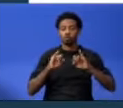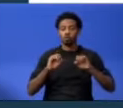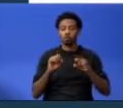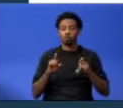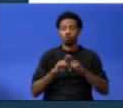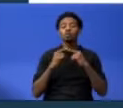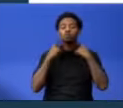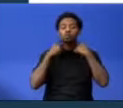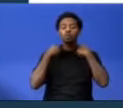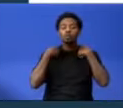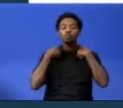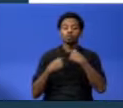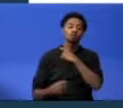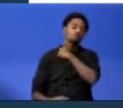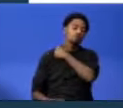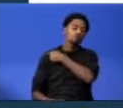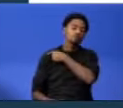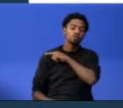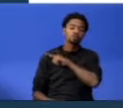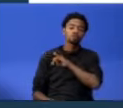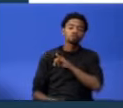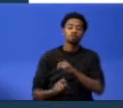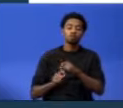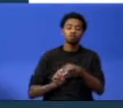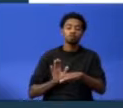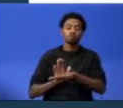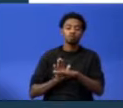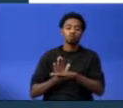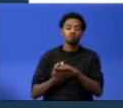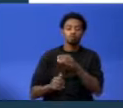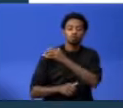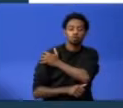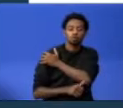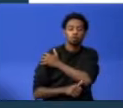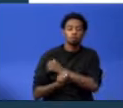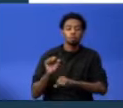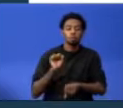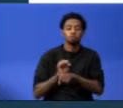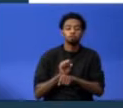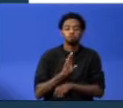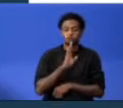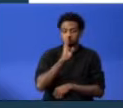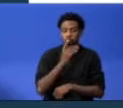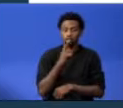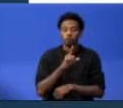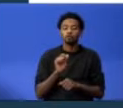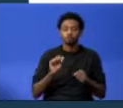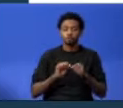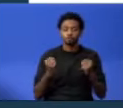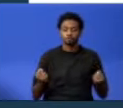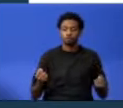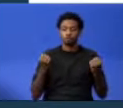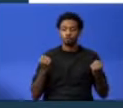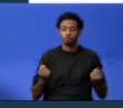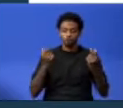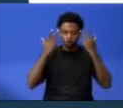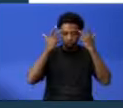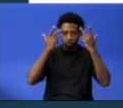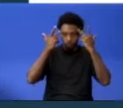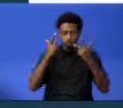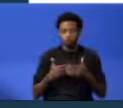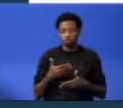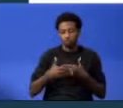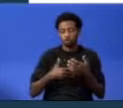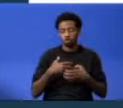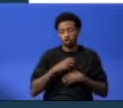você consiga fazer a flexão de cotovelo de maneira adequada. Então, essas são as maneiras mais comumente utilizadas da